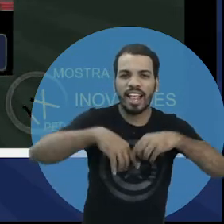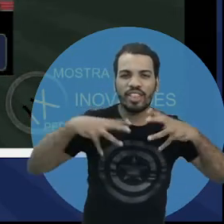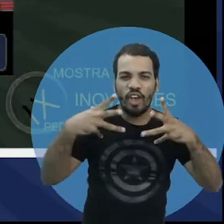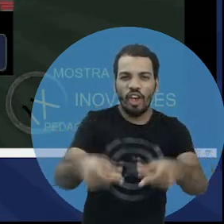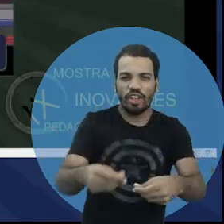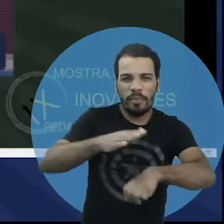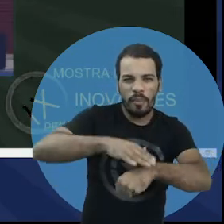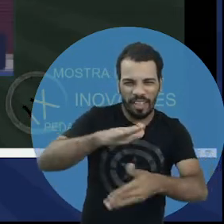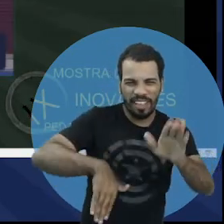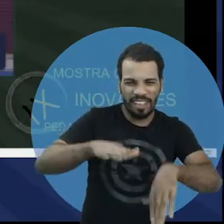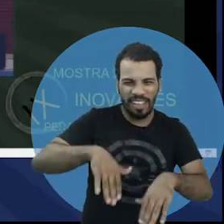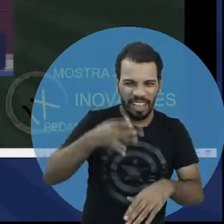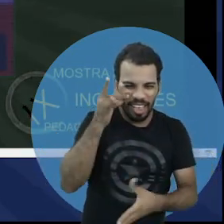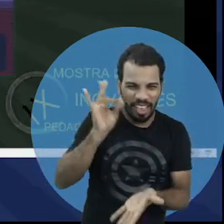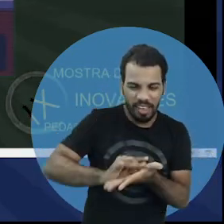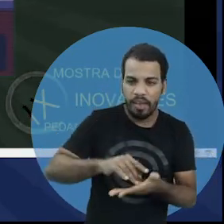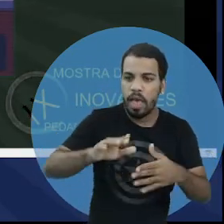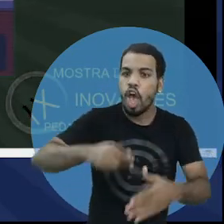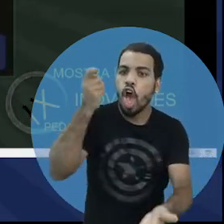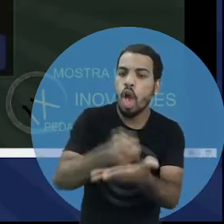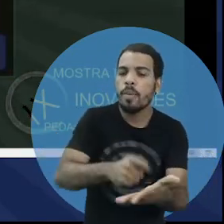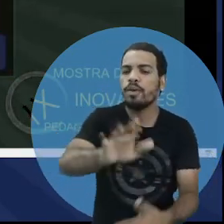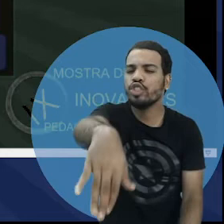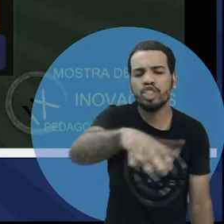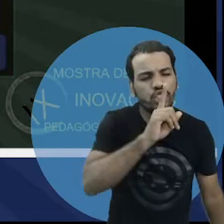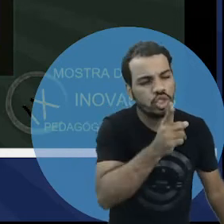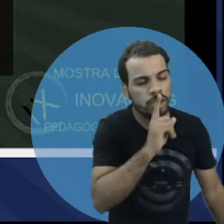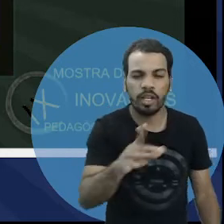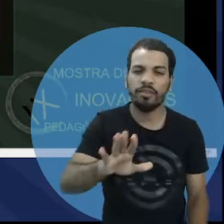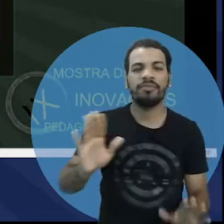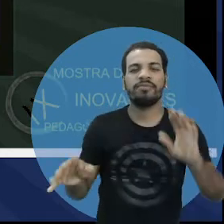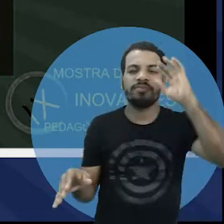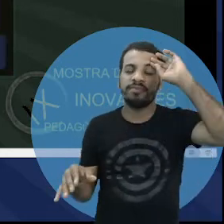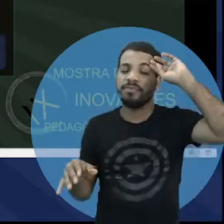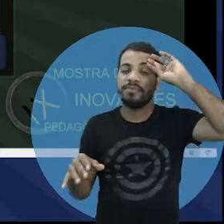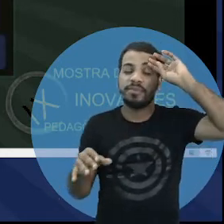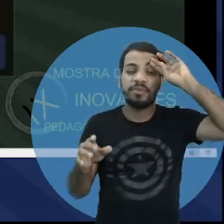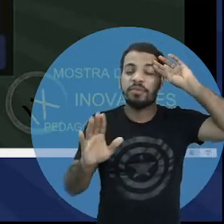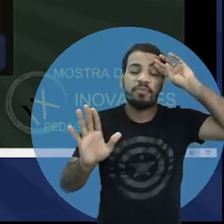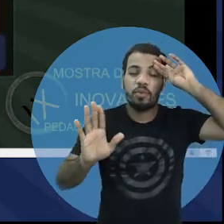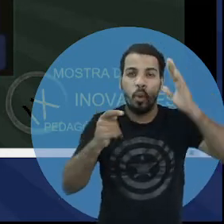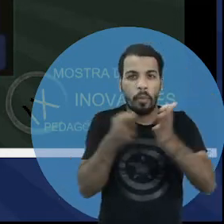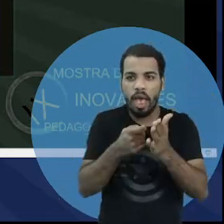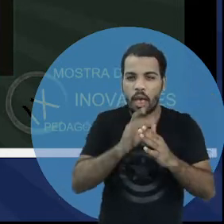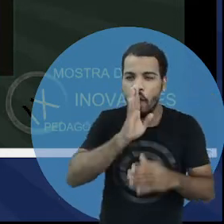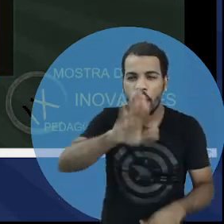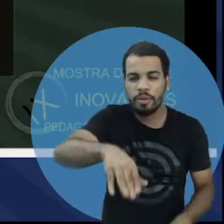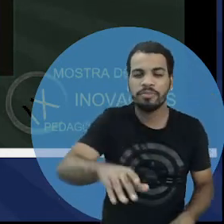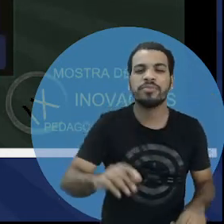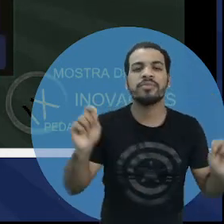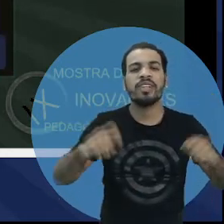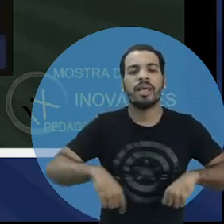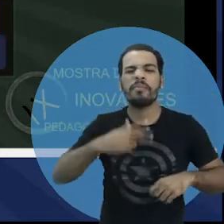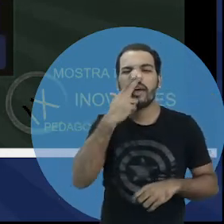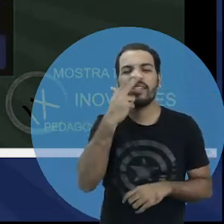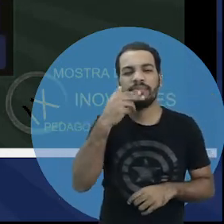não é obrigado, tipo, pedir para todo mundo juntar perto de você. Você consegue transmitir como se fosse um Meet tradicional para toda a